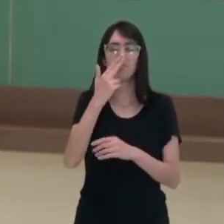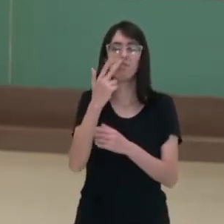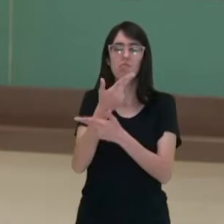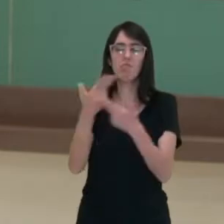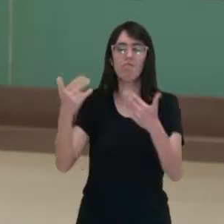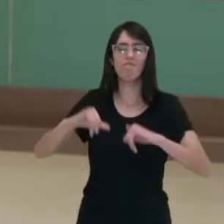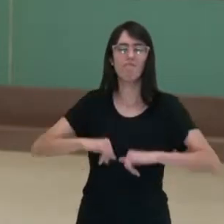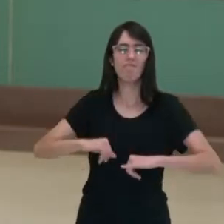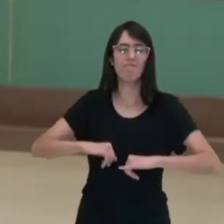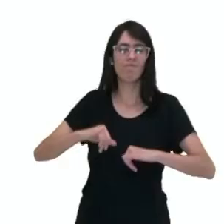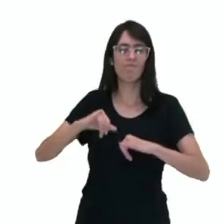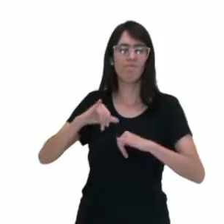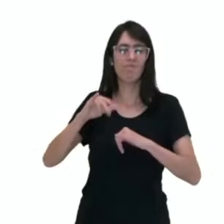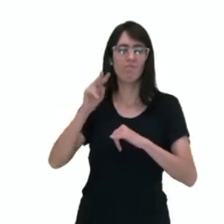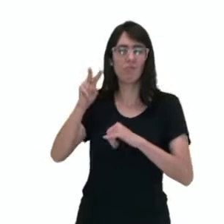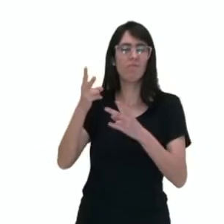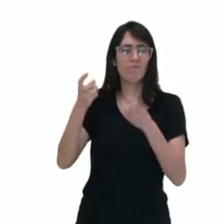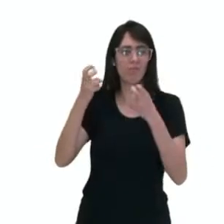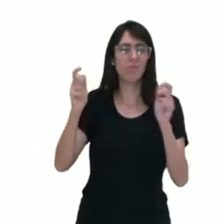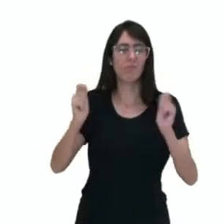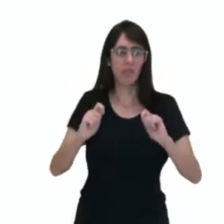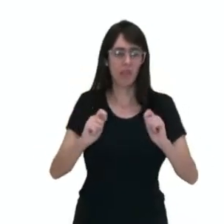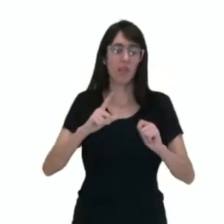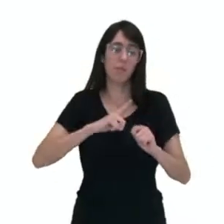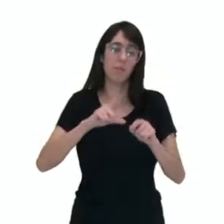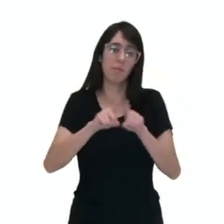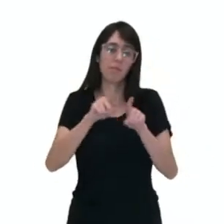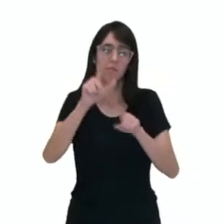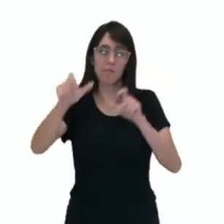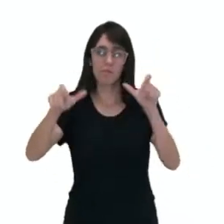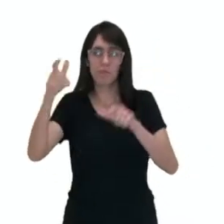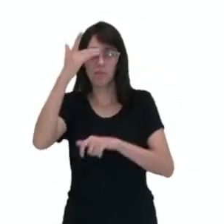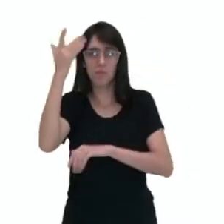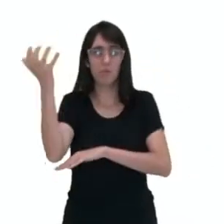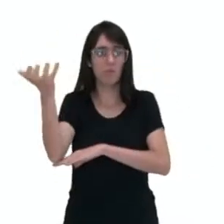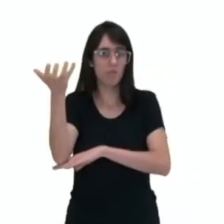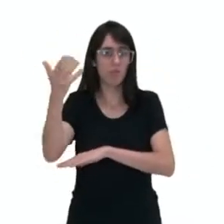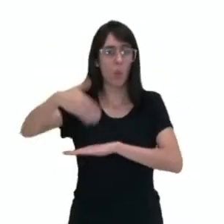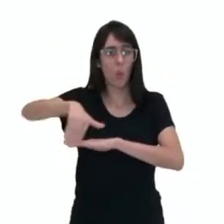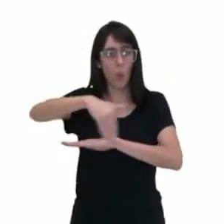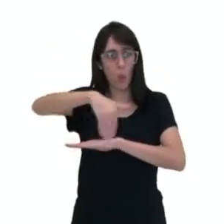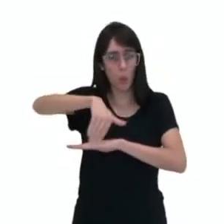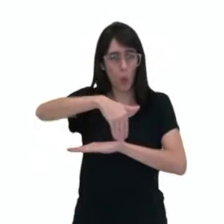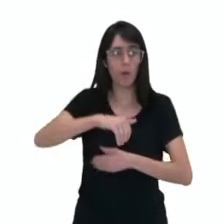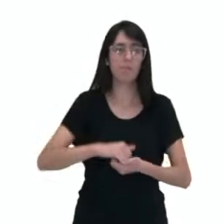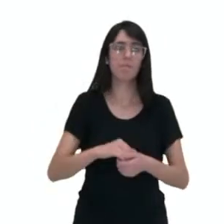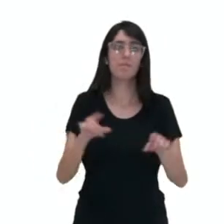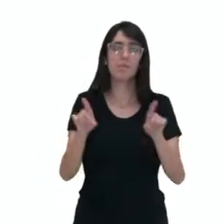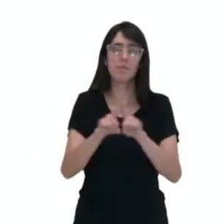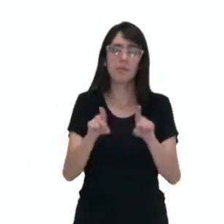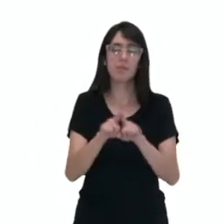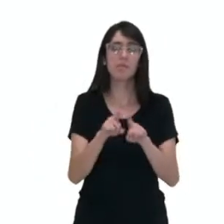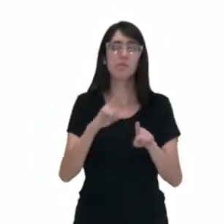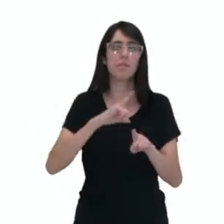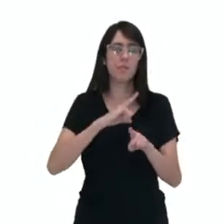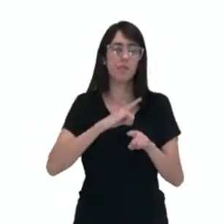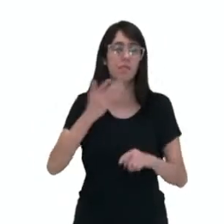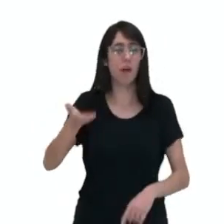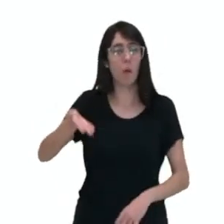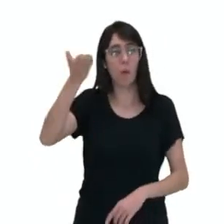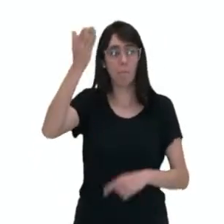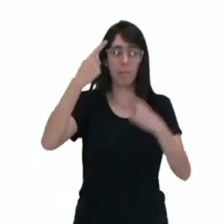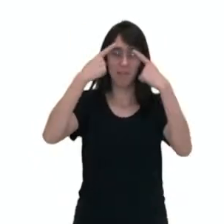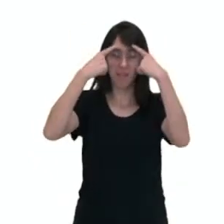O aumento de moradores em situação de rua, em sociedades muito desiguais, e o aumento de índices de violência